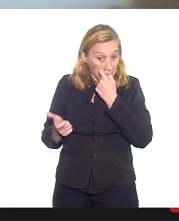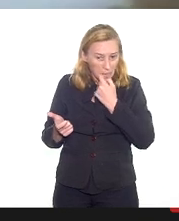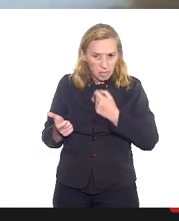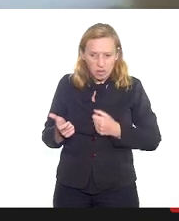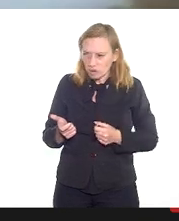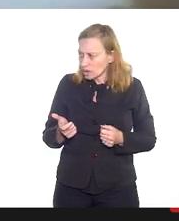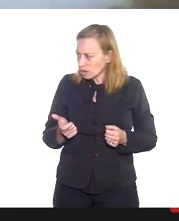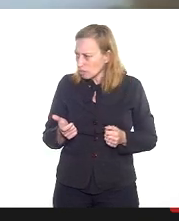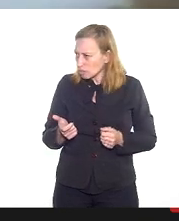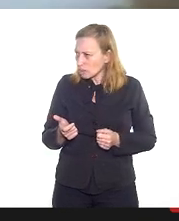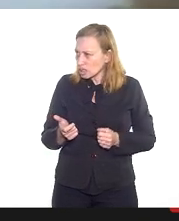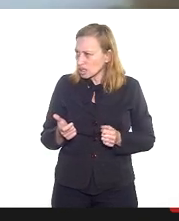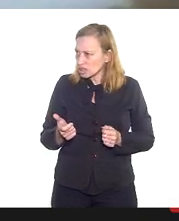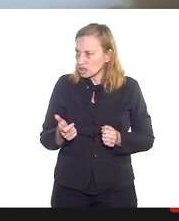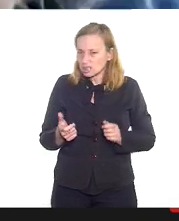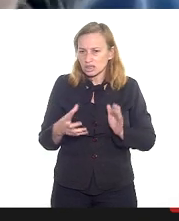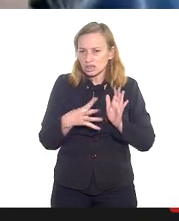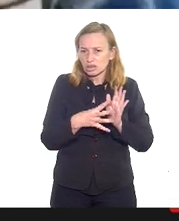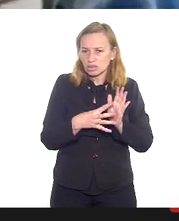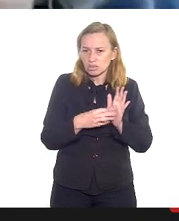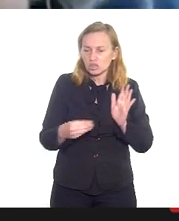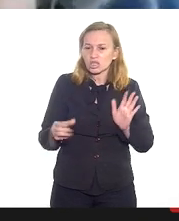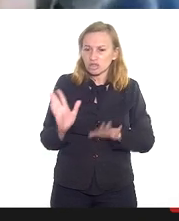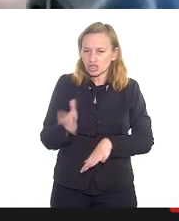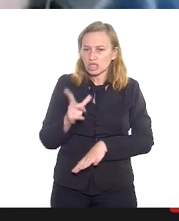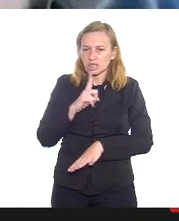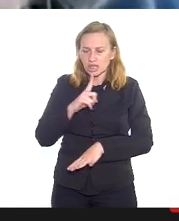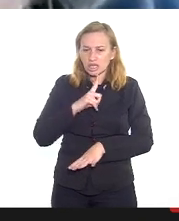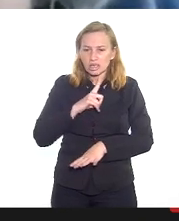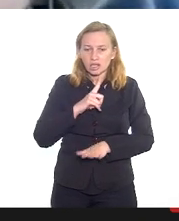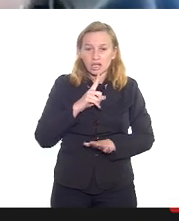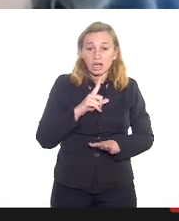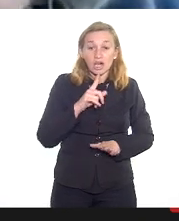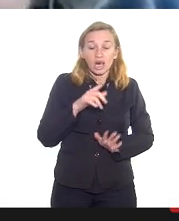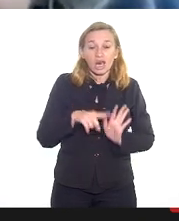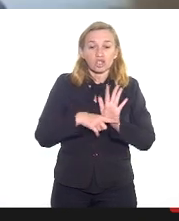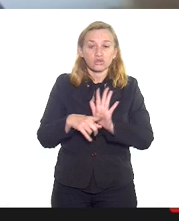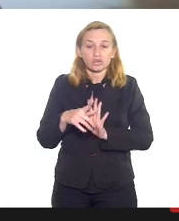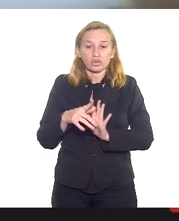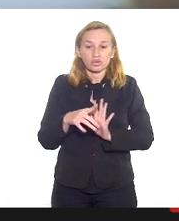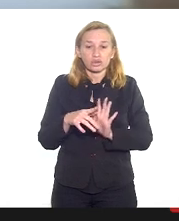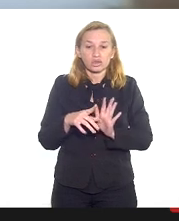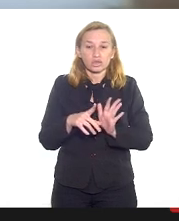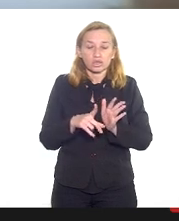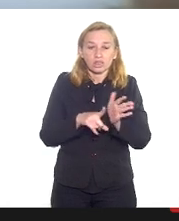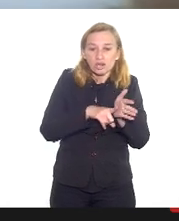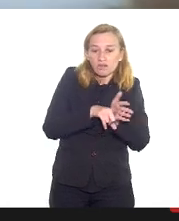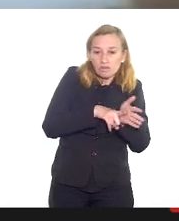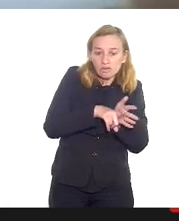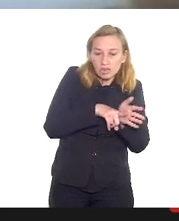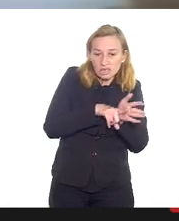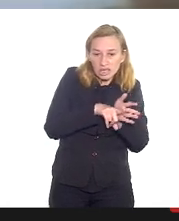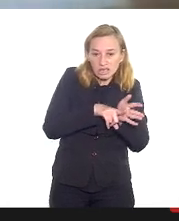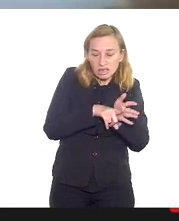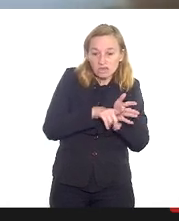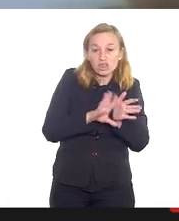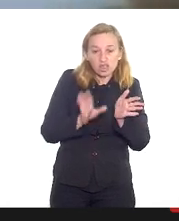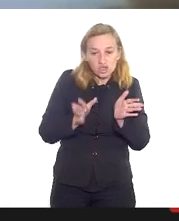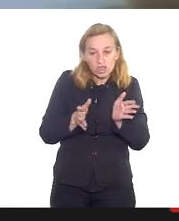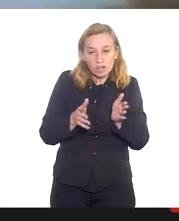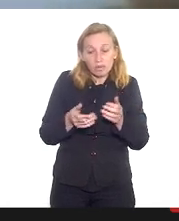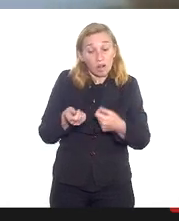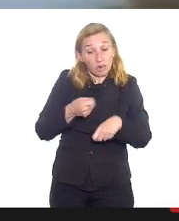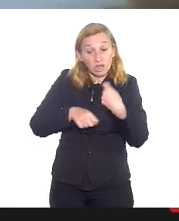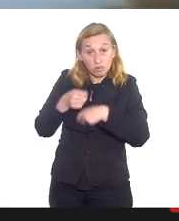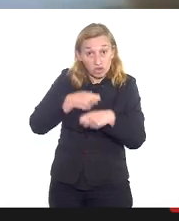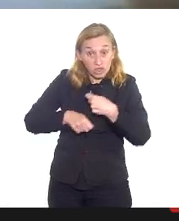temos até um modelo, né, verdade, do regime de recuperação para fundamentar uma transação,